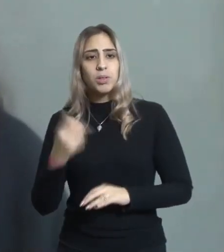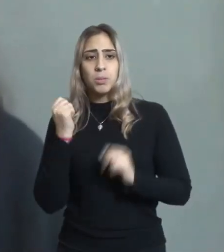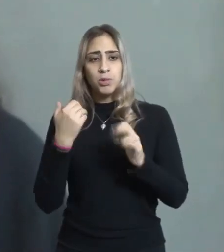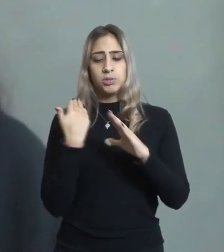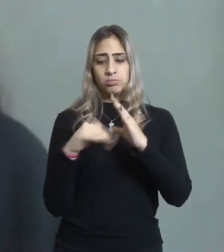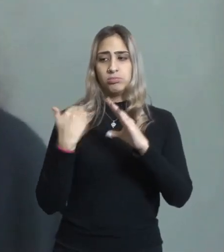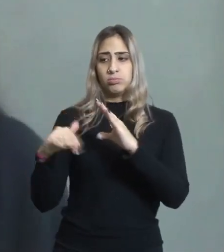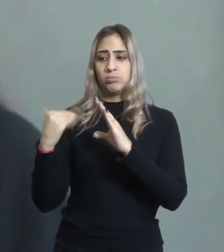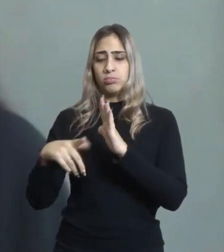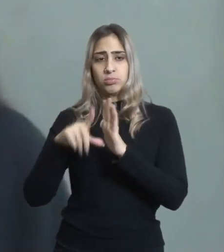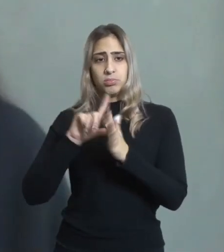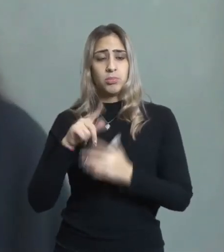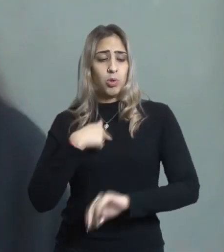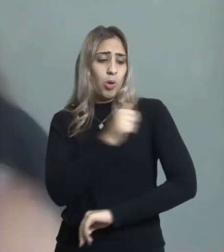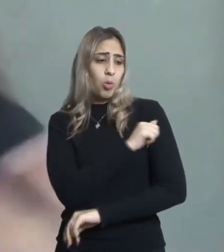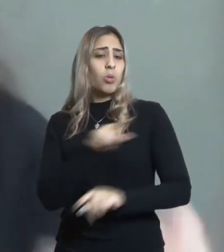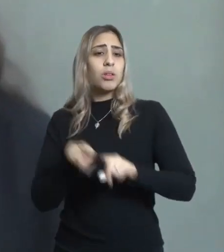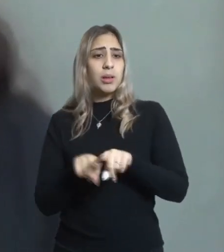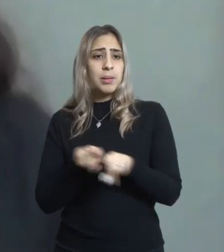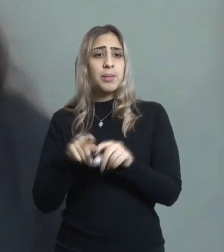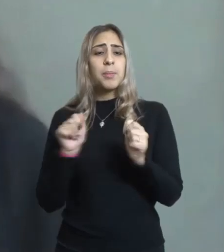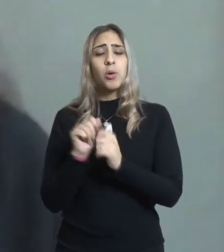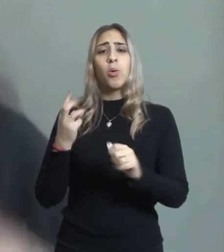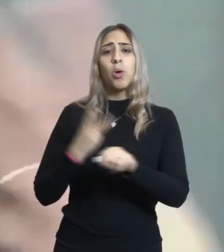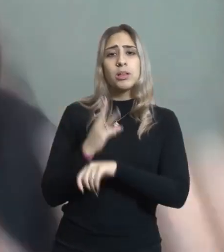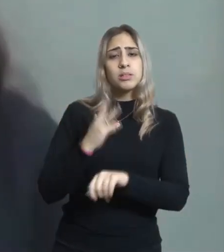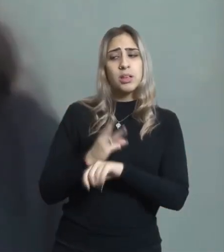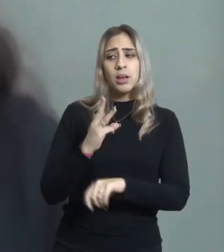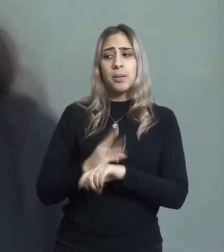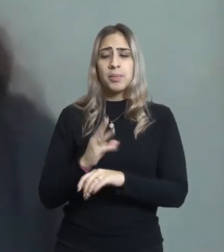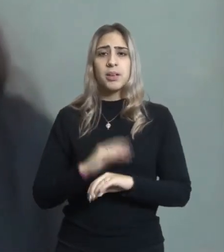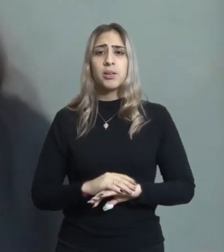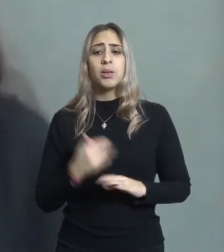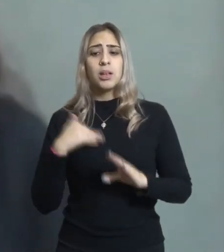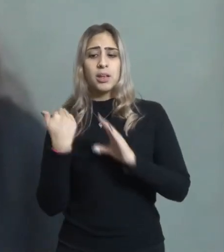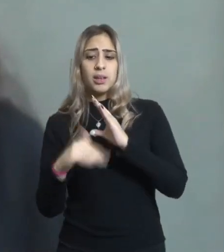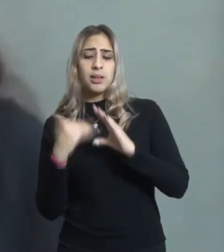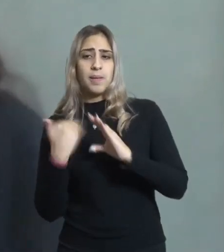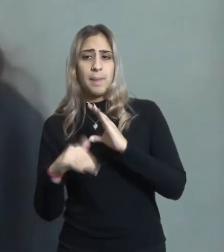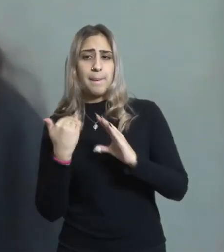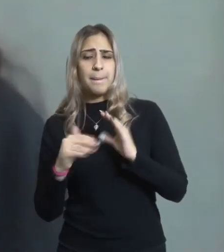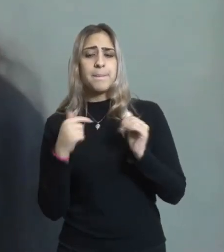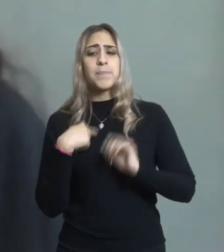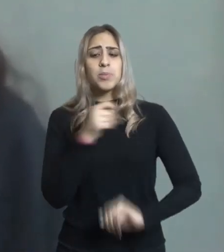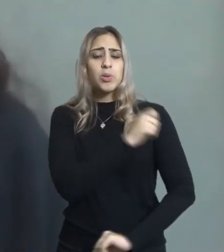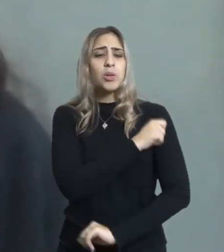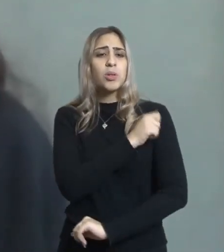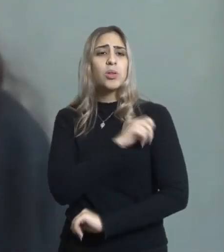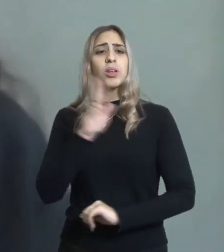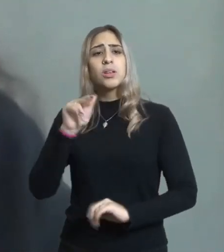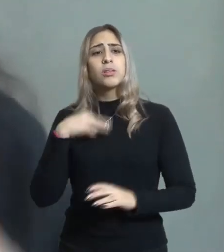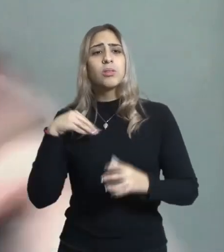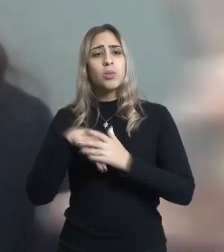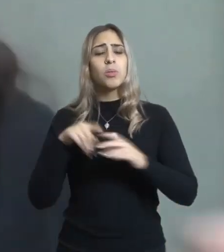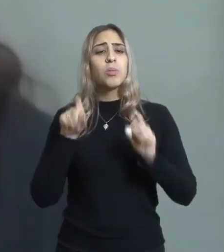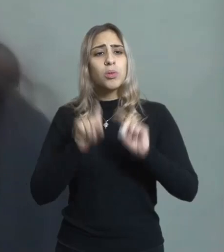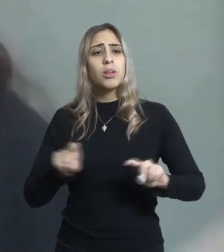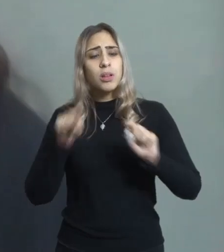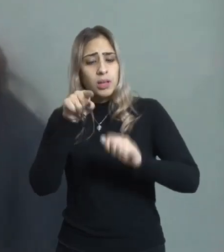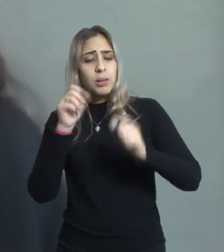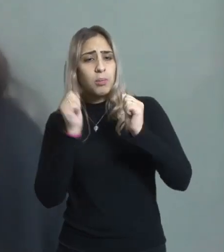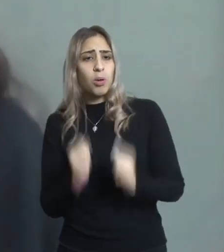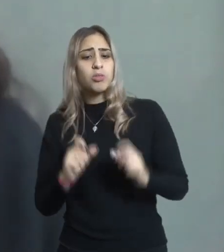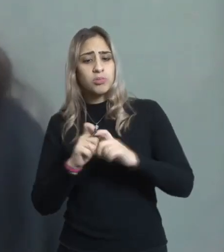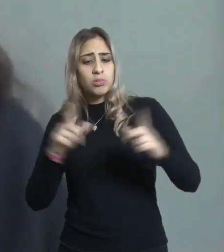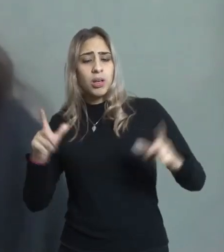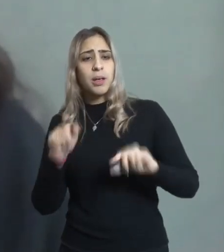com antecedência para o aluno também, por WhatsApp, pelo e-mail, onde o aluno, num computador, ele pode ampliar